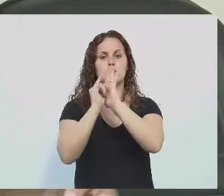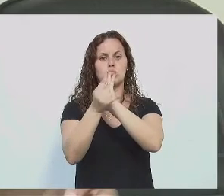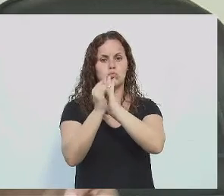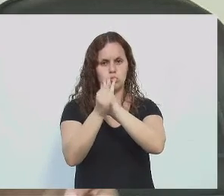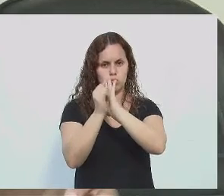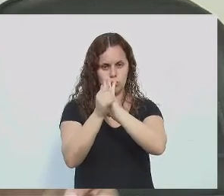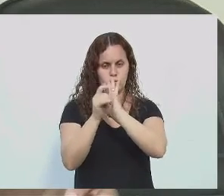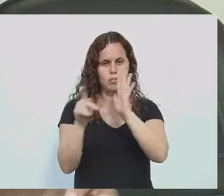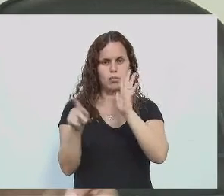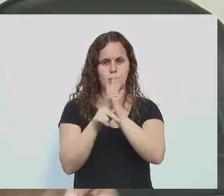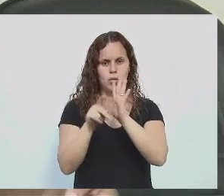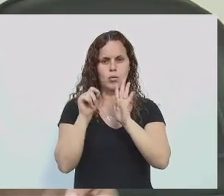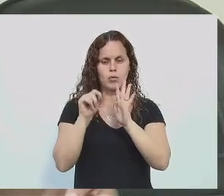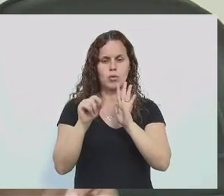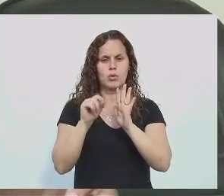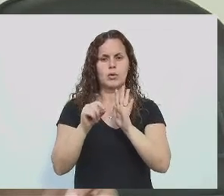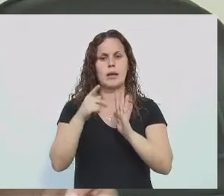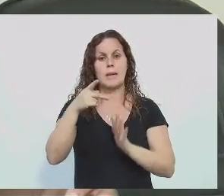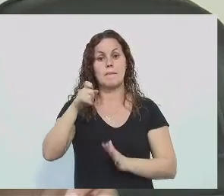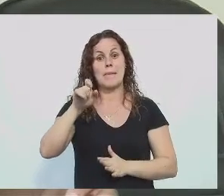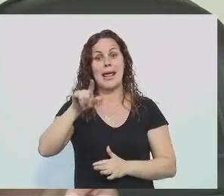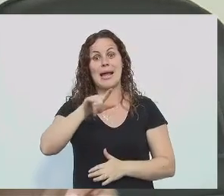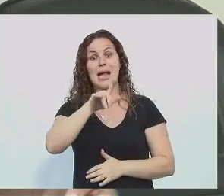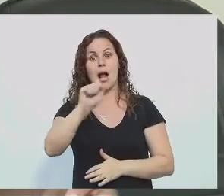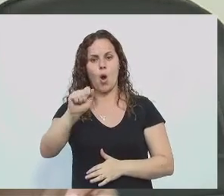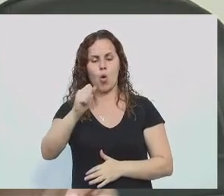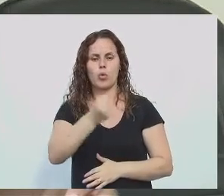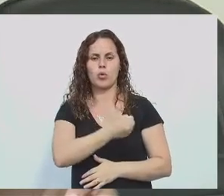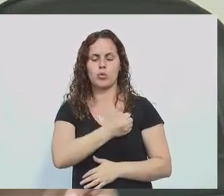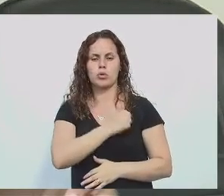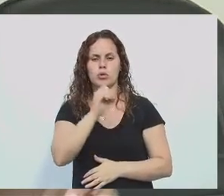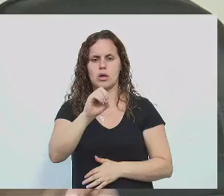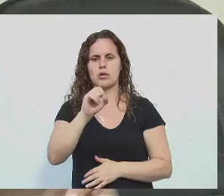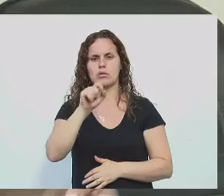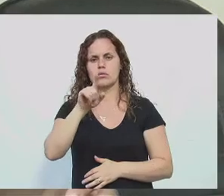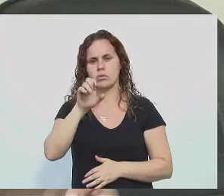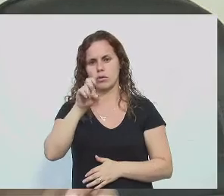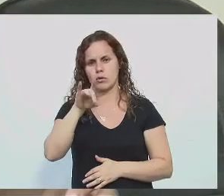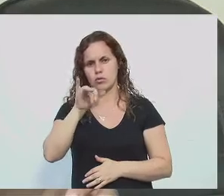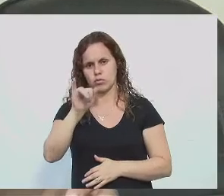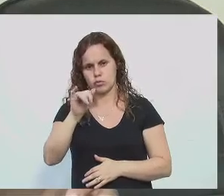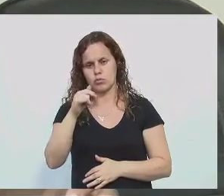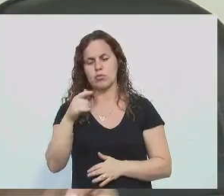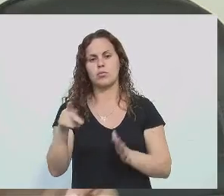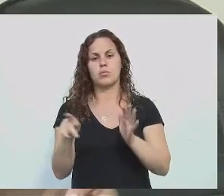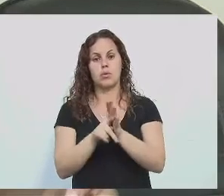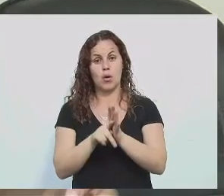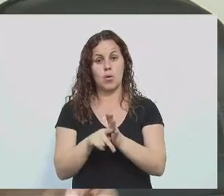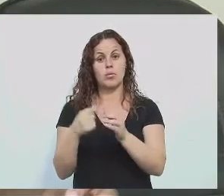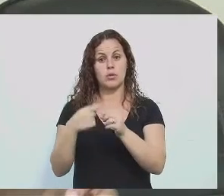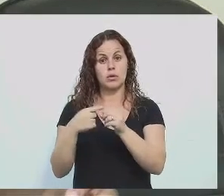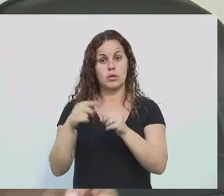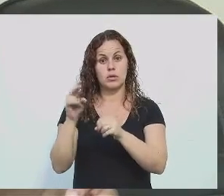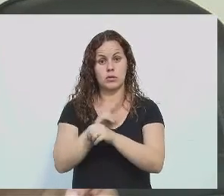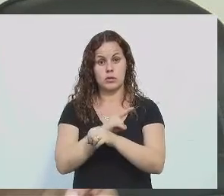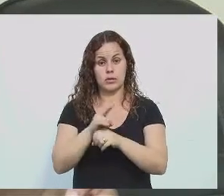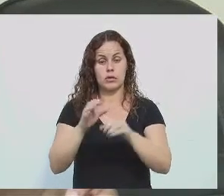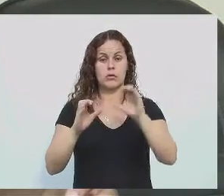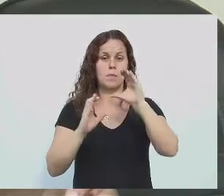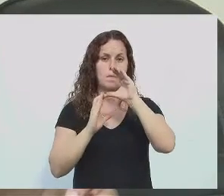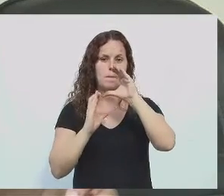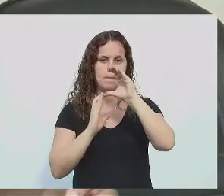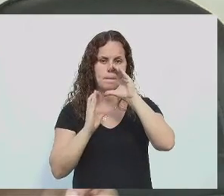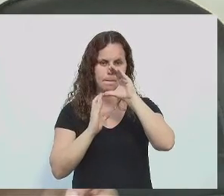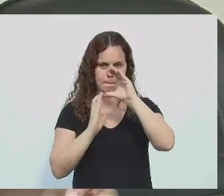2020 e pregão presencial número 051 de 2020 da Autarquia Municipal de Serviço Autônomo de Água e